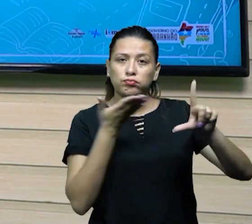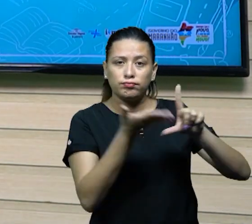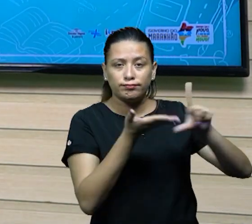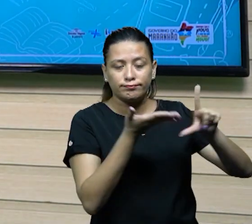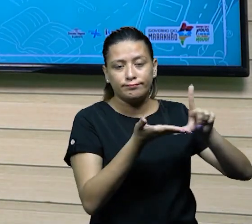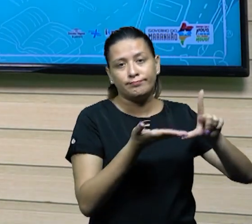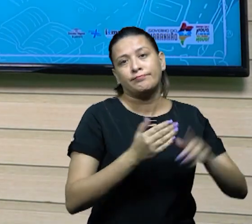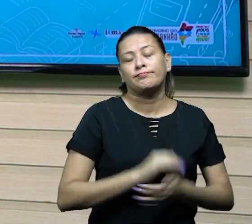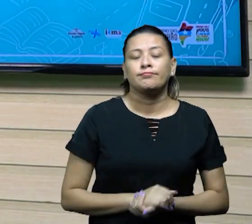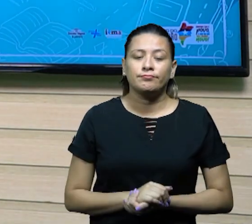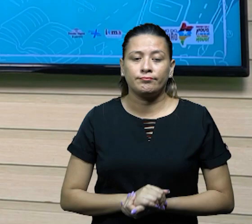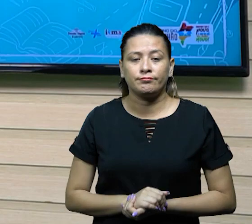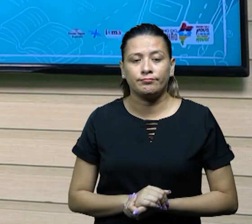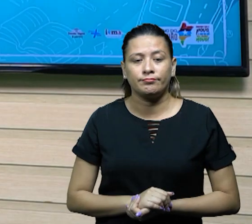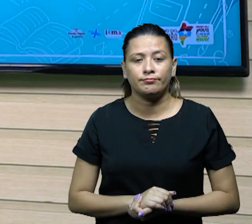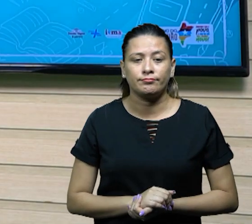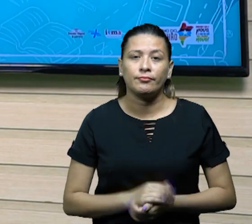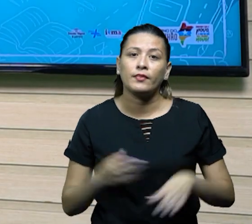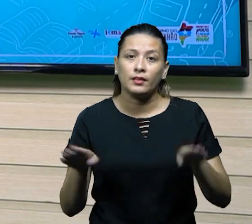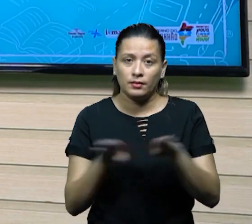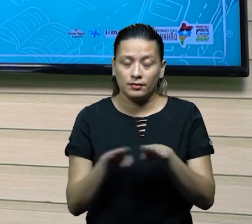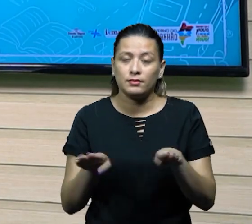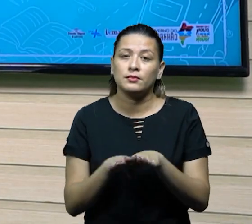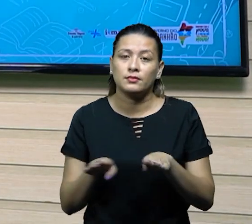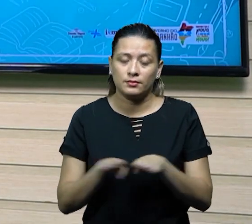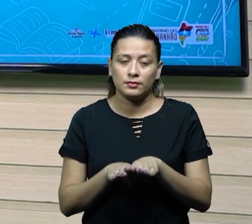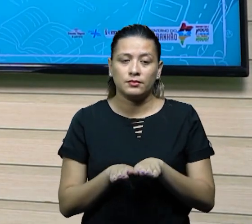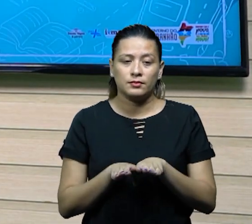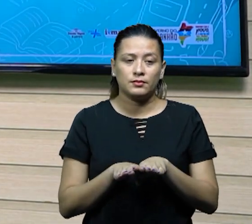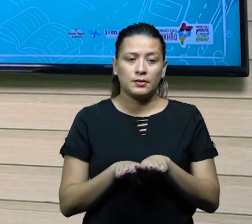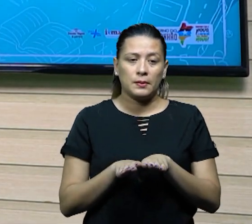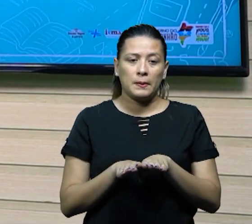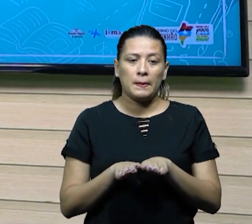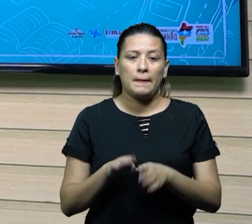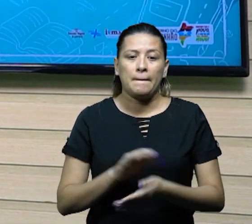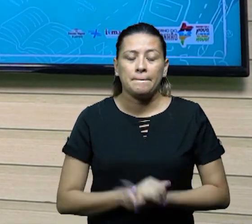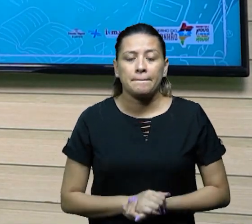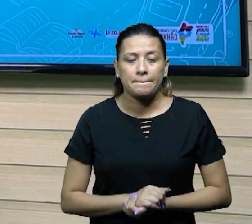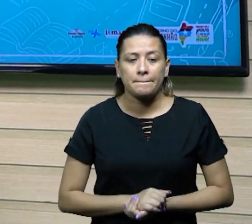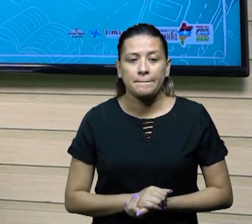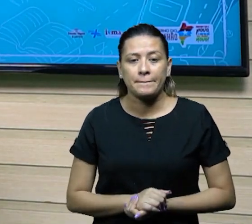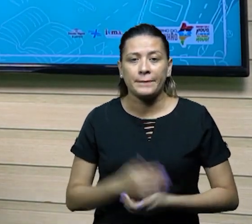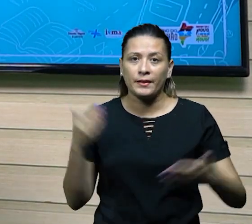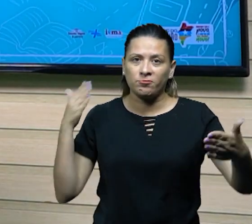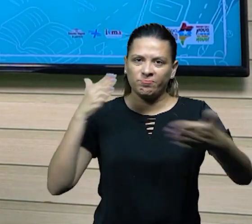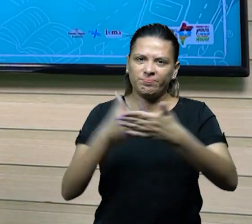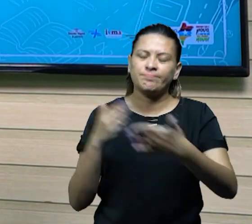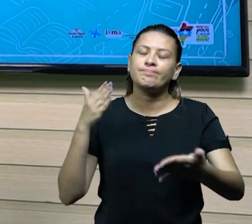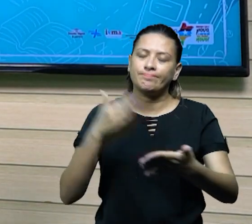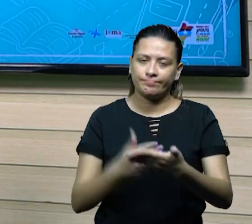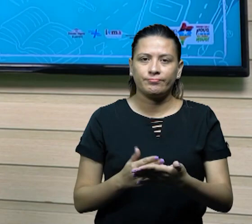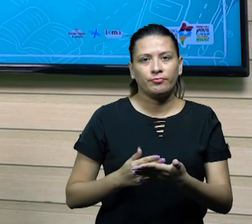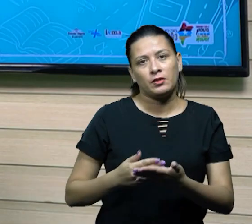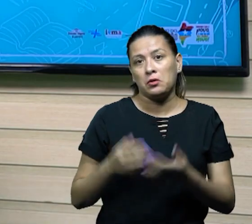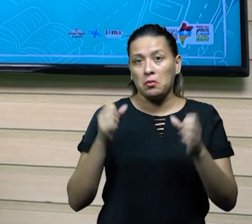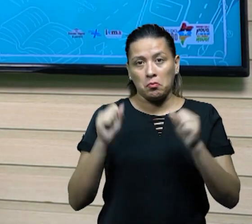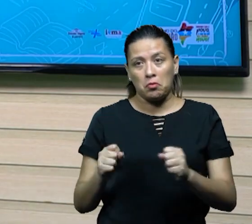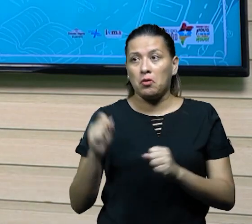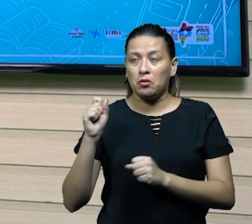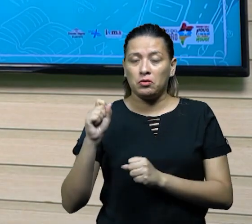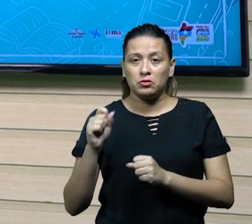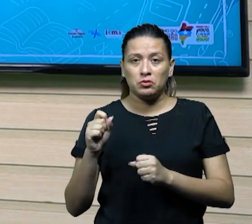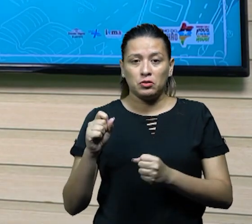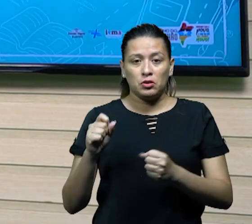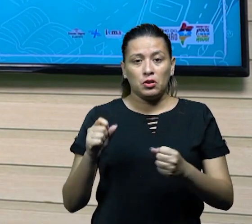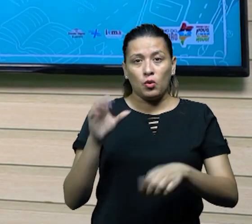aulas nesse período de pandemia, que é muito importante ficar em casa, via Meet, via Classroom. Então o treinamento online ele cresce muito isso. E outra coisa,